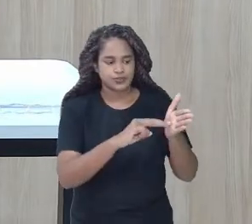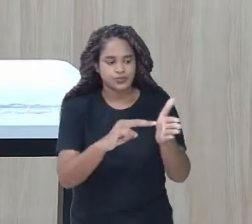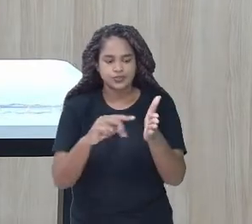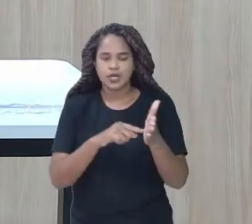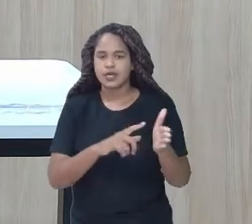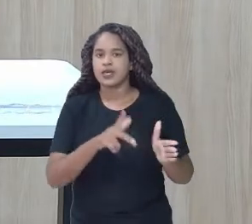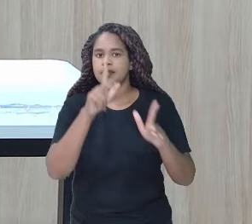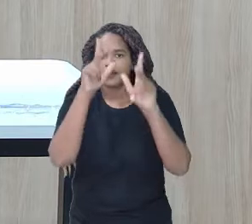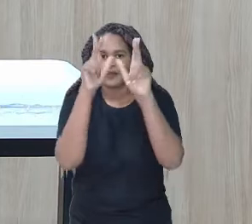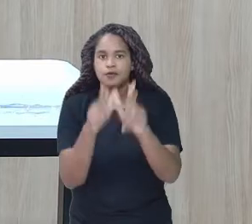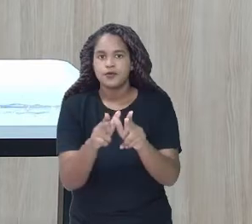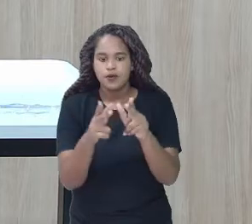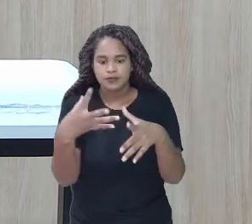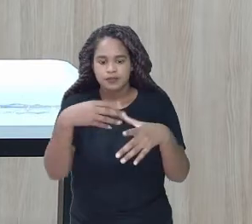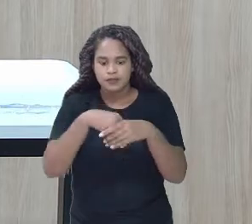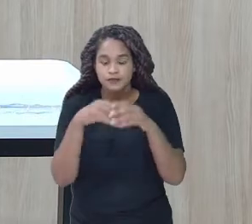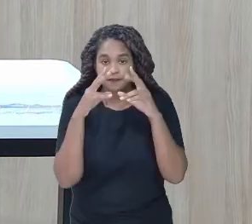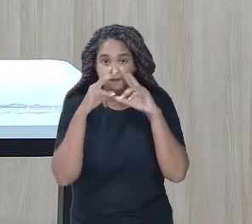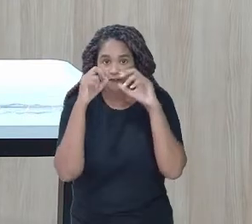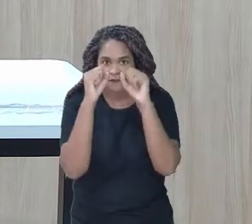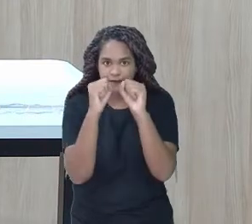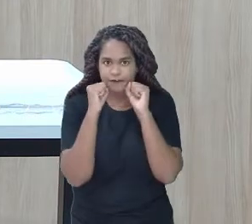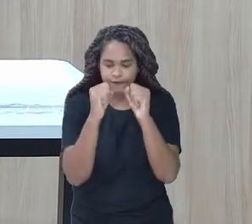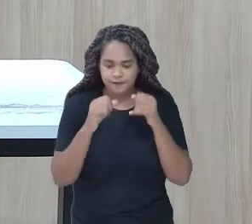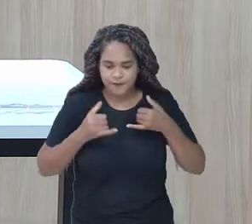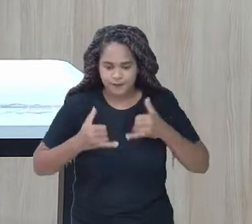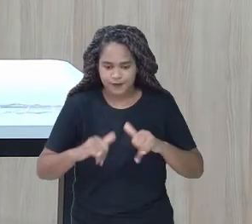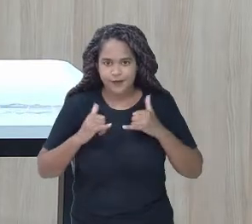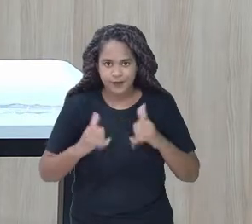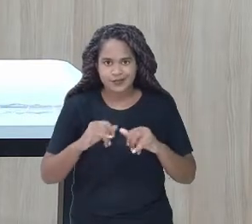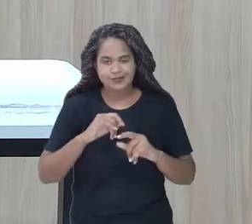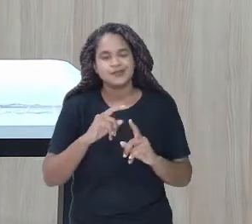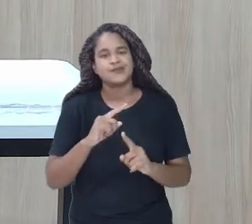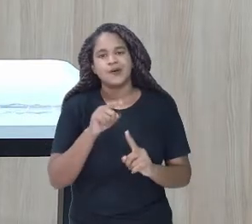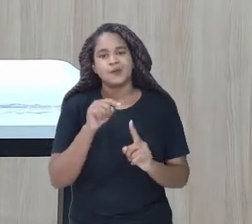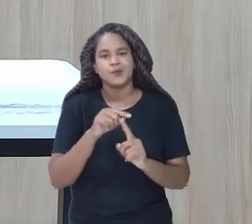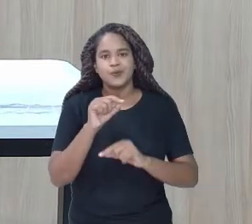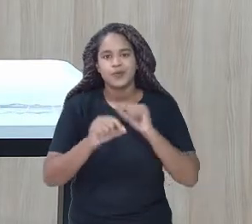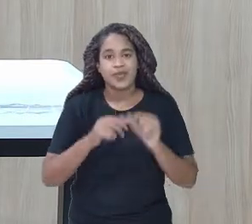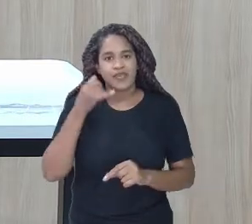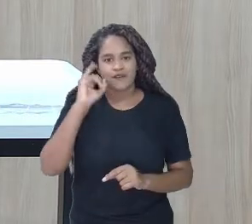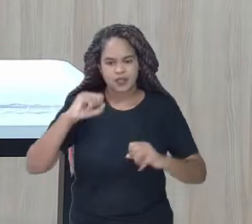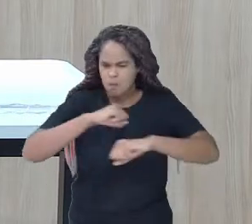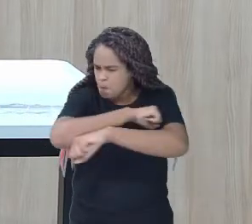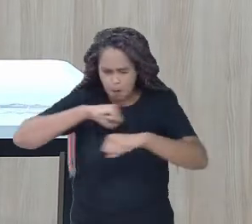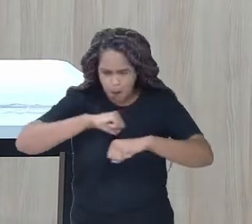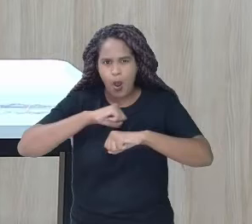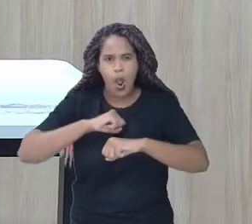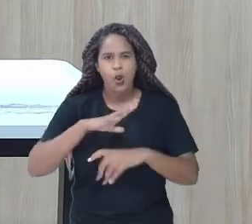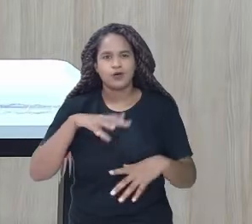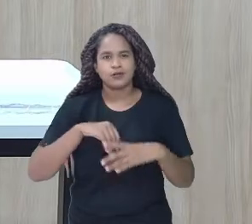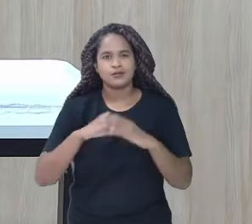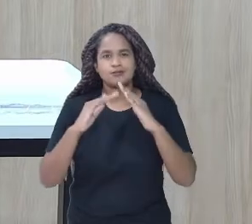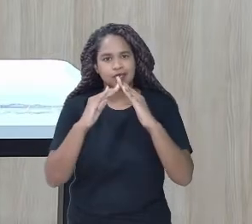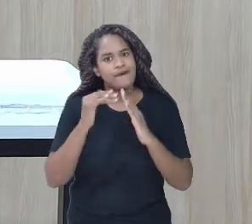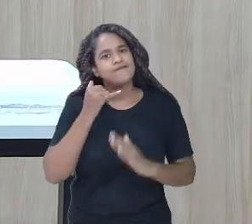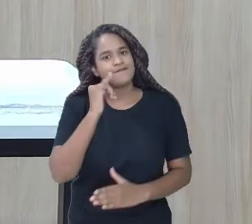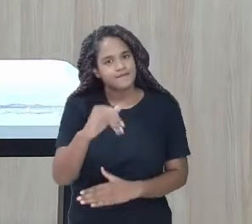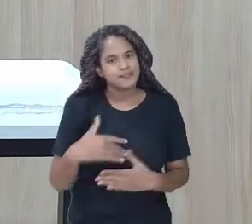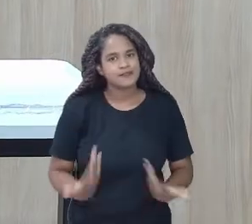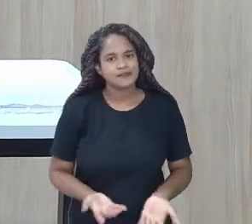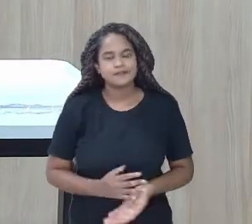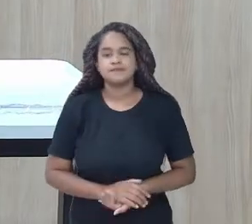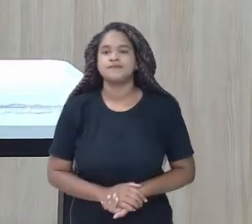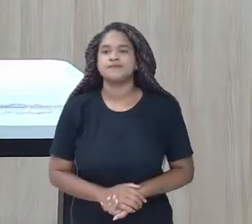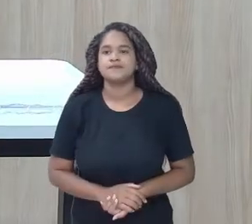a mesma intensidade de corrente elétrica para não ter curto-circuito na nossa residência.